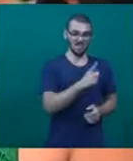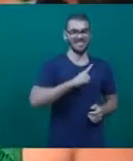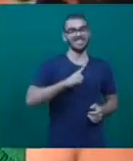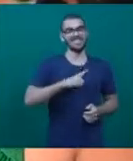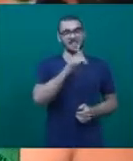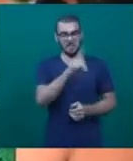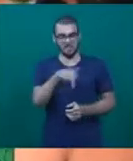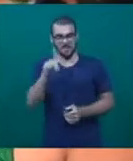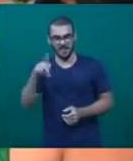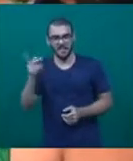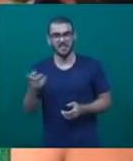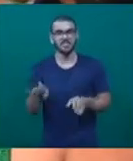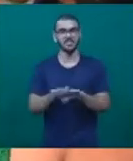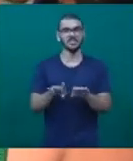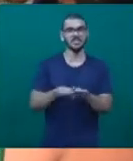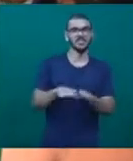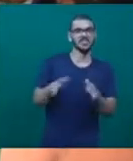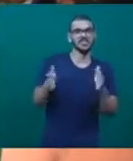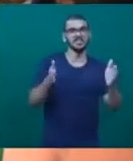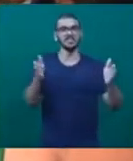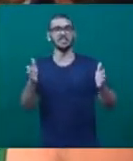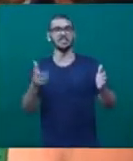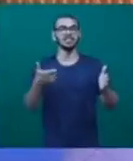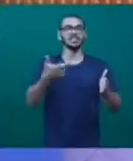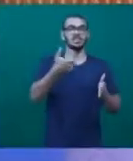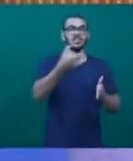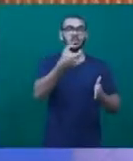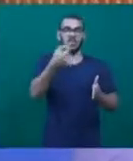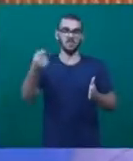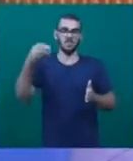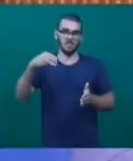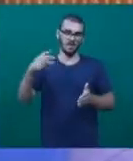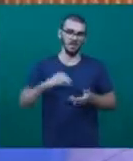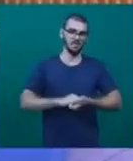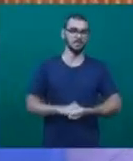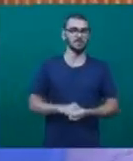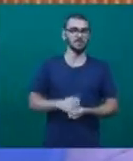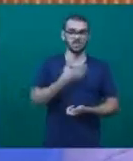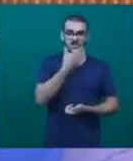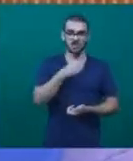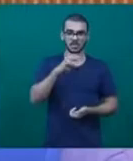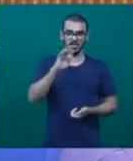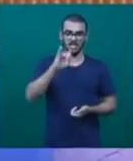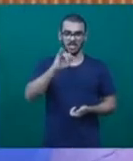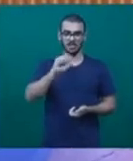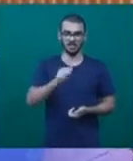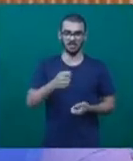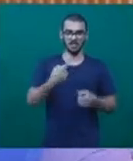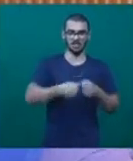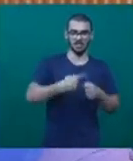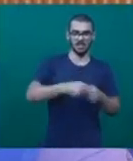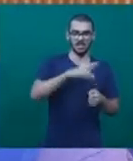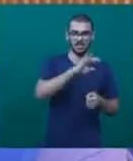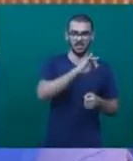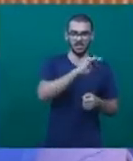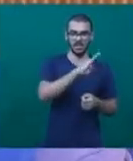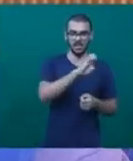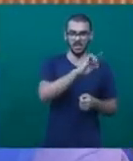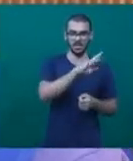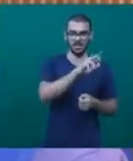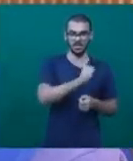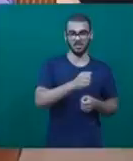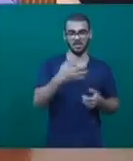professores, um espaço aí de quase 2 mil metros quadrados. Né? Tiago é de Ribeirão Preto. O estudante foi aprovado no curso de